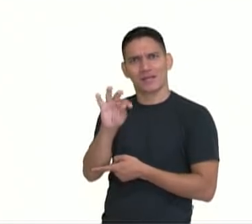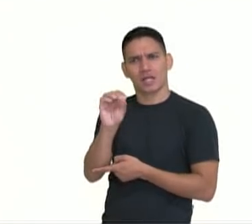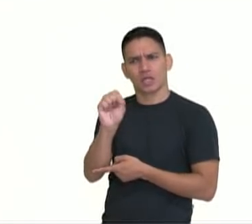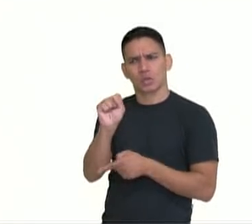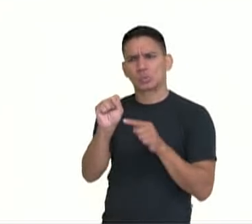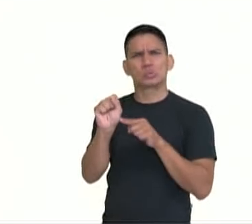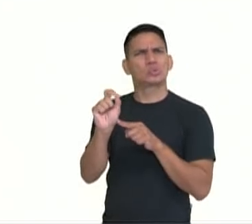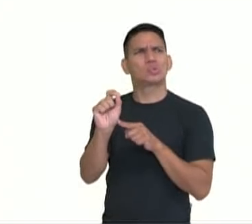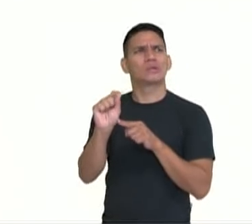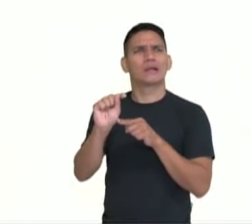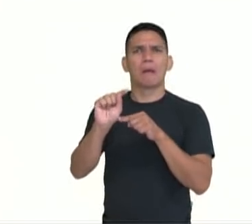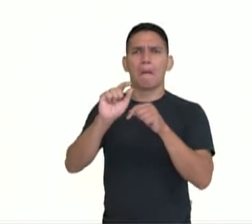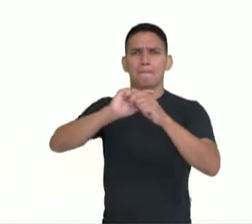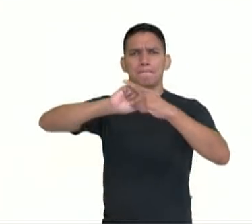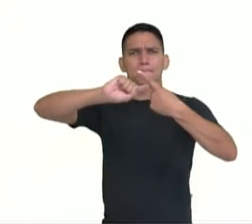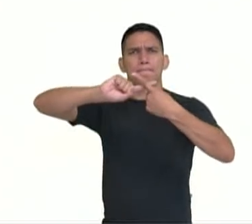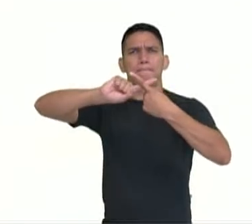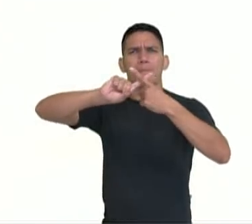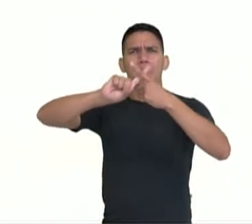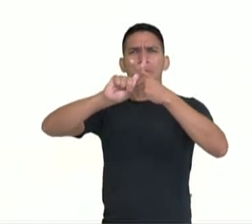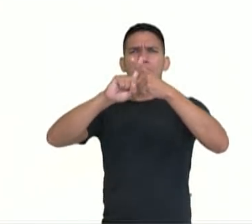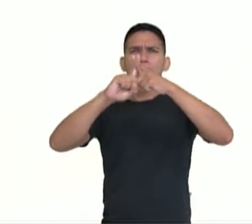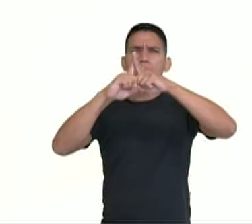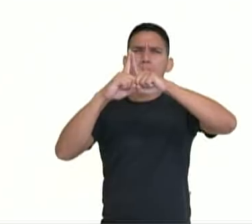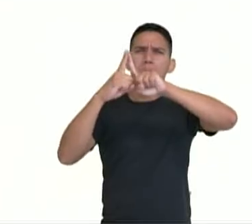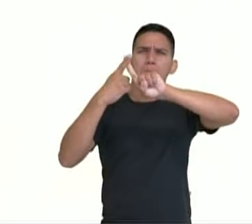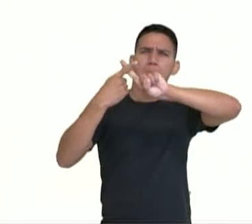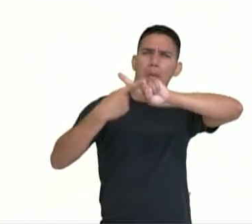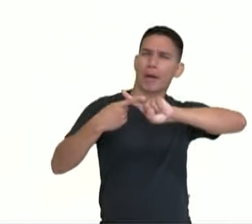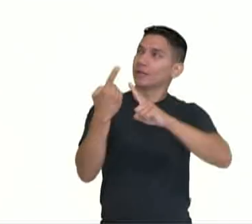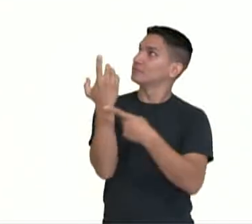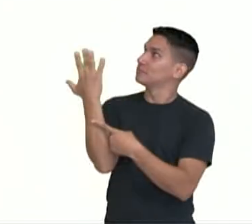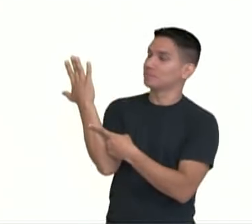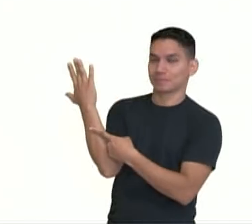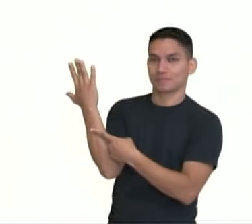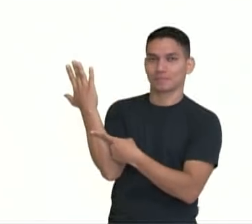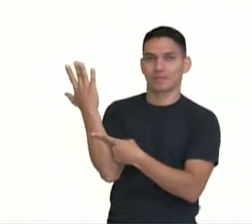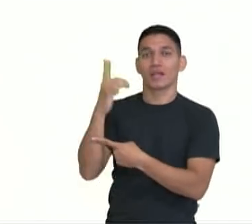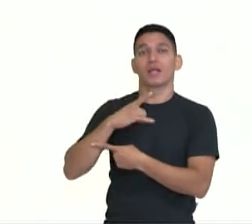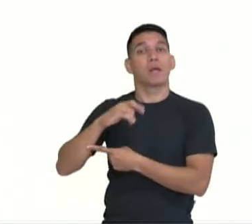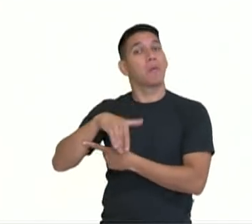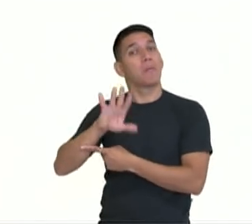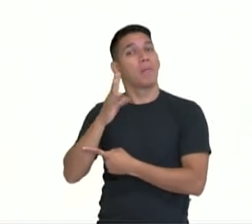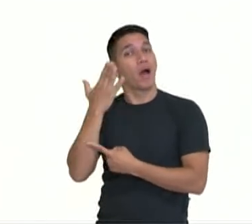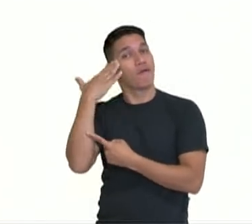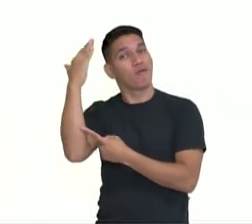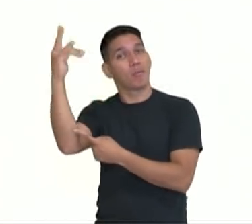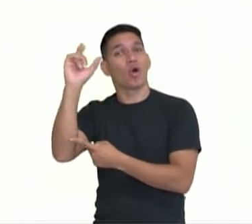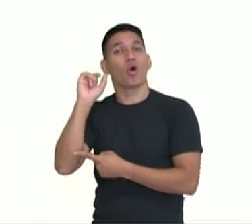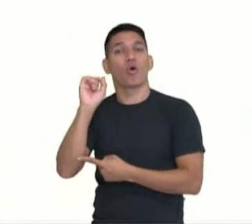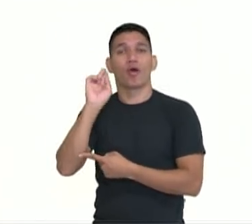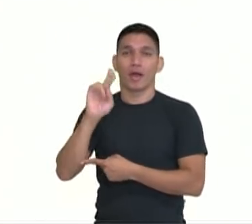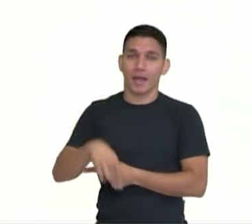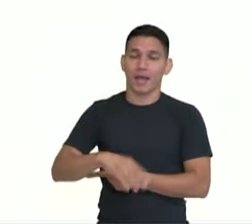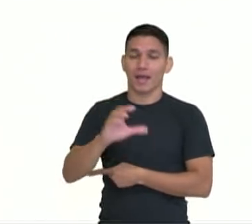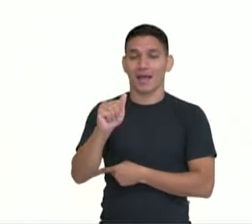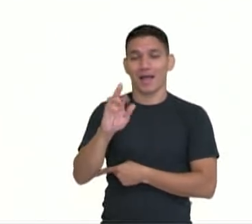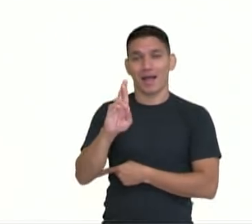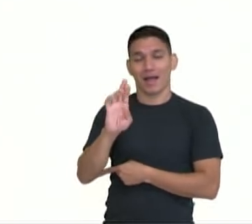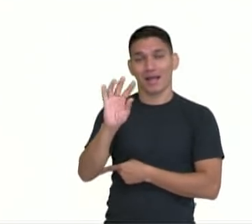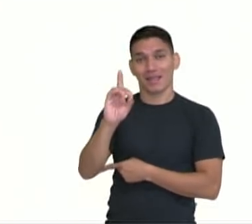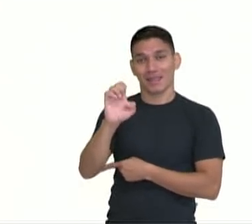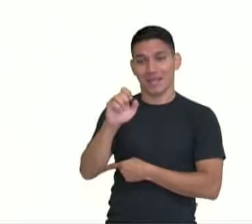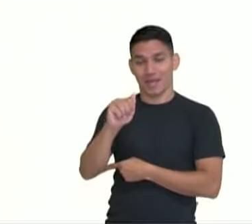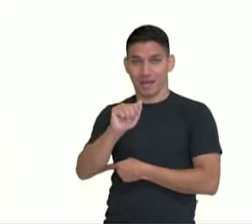pontos cardeais, colaterais e subcolaterais. Os mais utilizados são os pontos cardeais. A rosa dos ventos ela